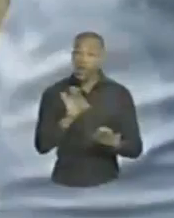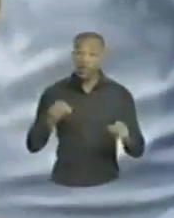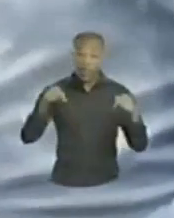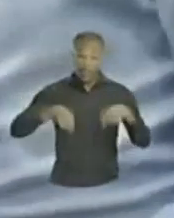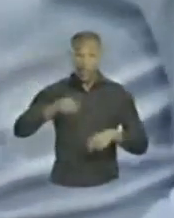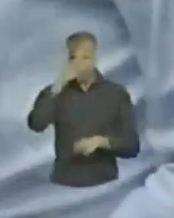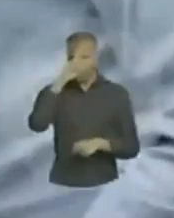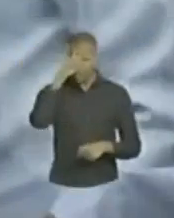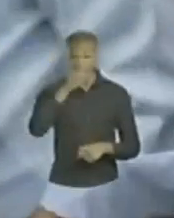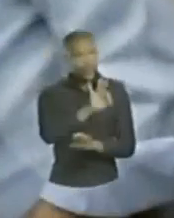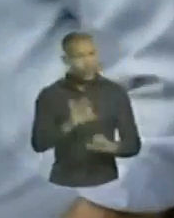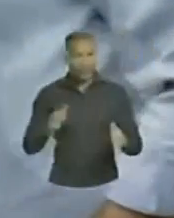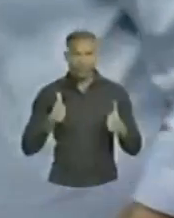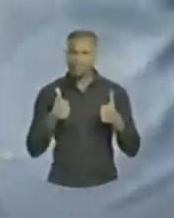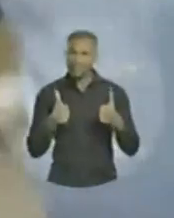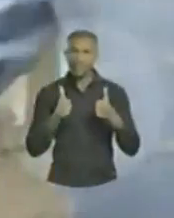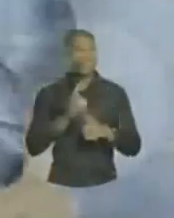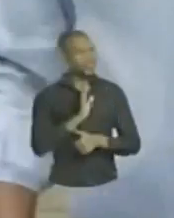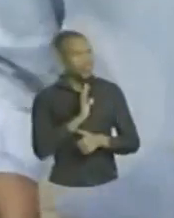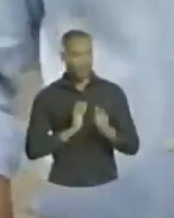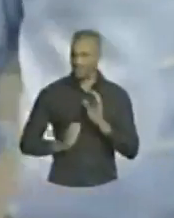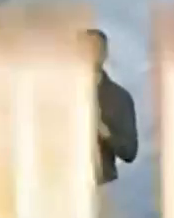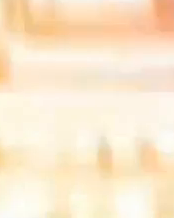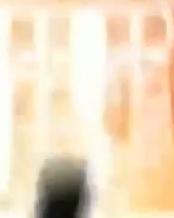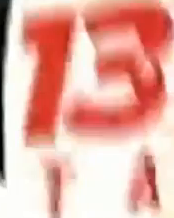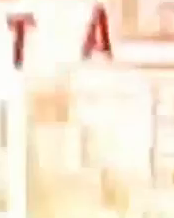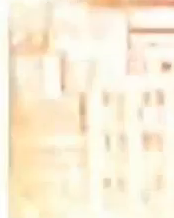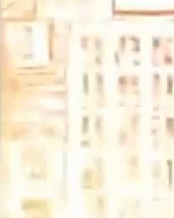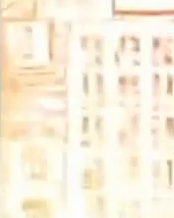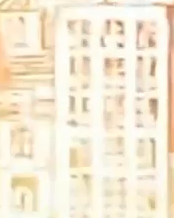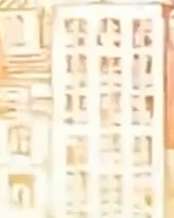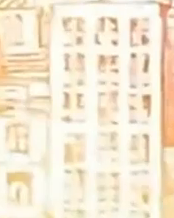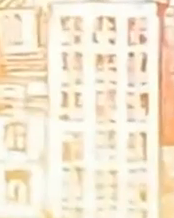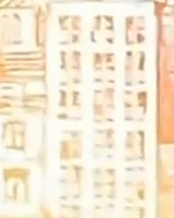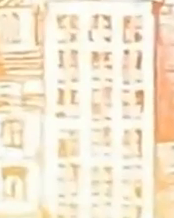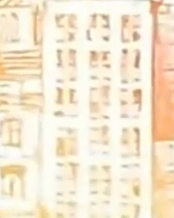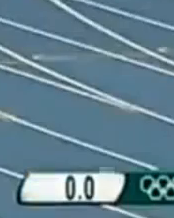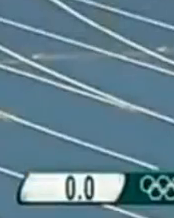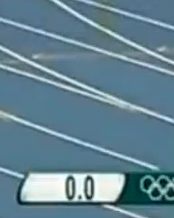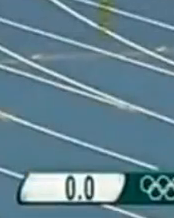ótimo, gente. O hospital 10, viu? 10 mil. Tchau. Esse é diferente, esse faz.